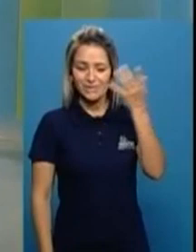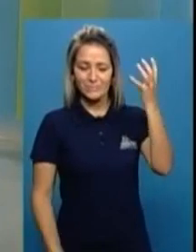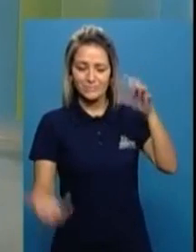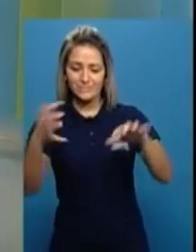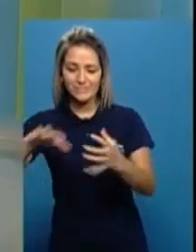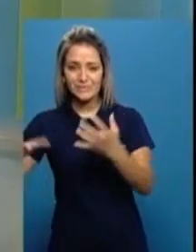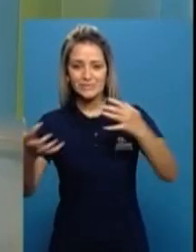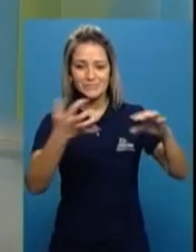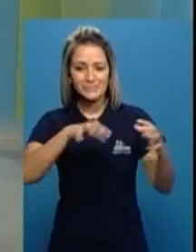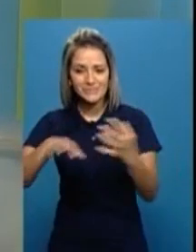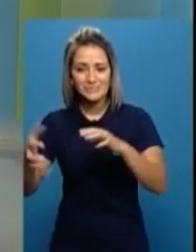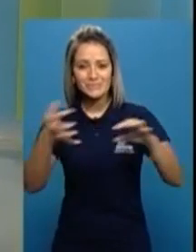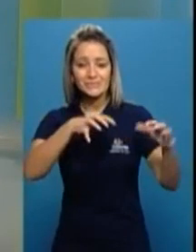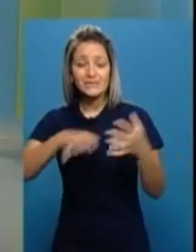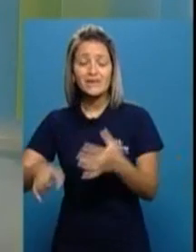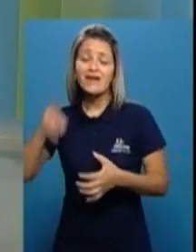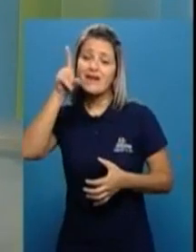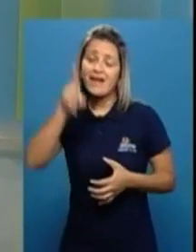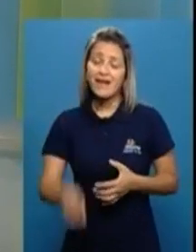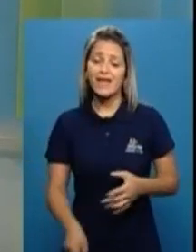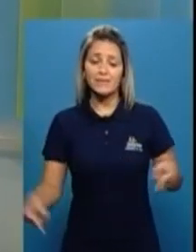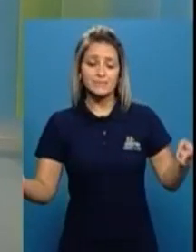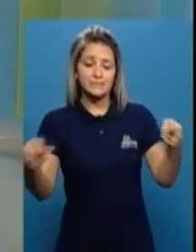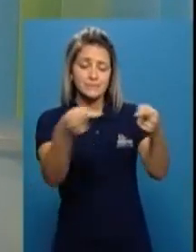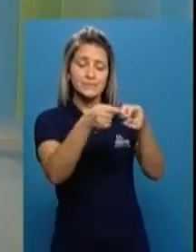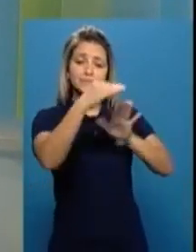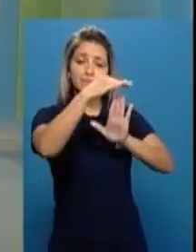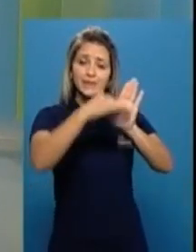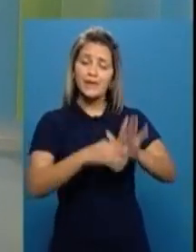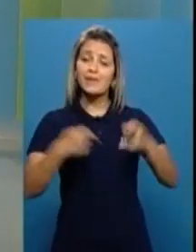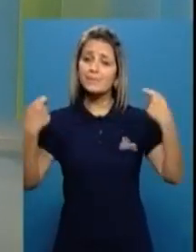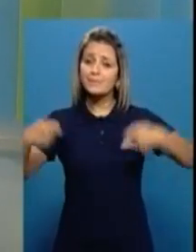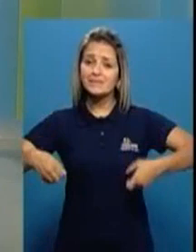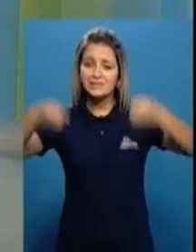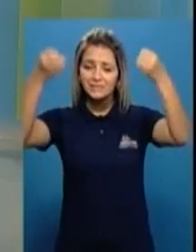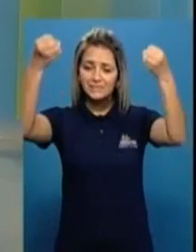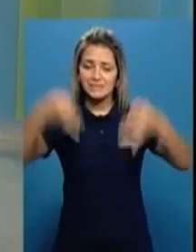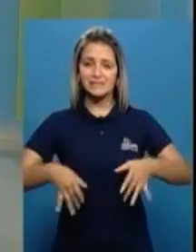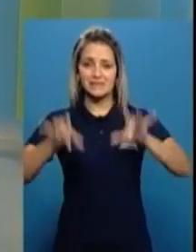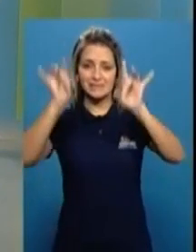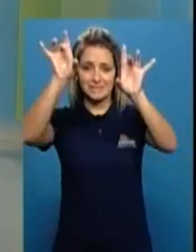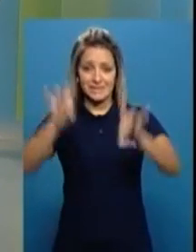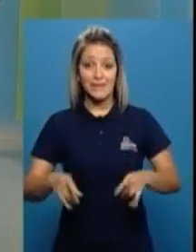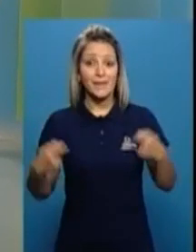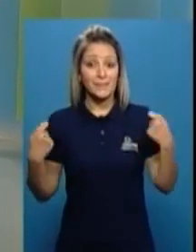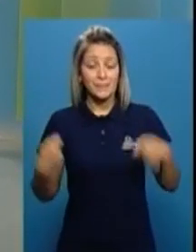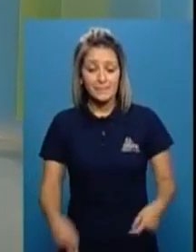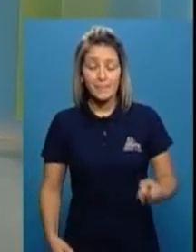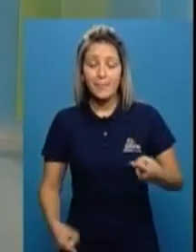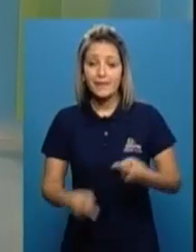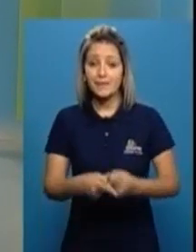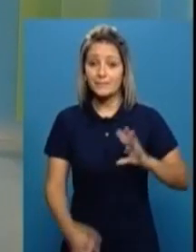e padronizados. Esse processo merece uma explanação mais detalhada, porque todas as